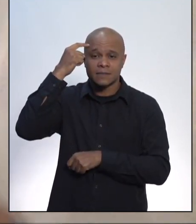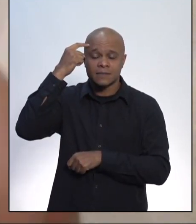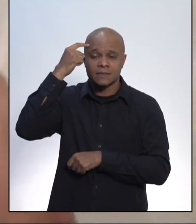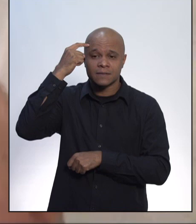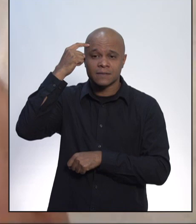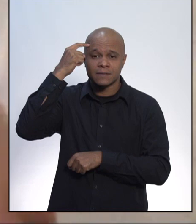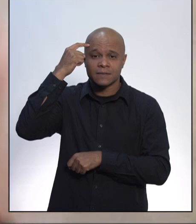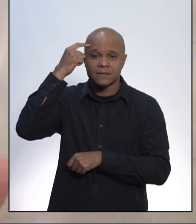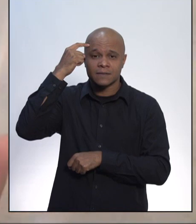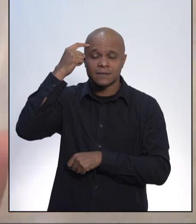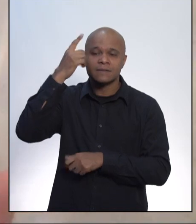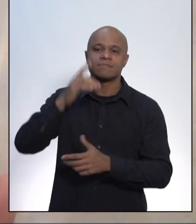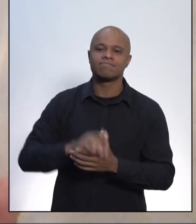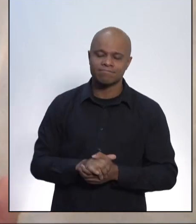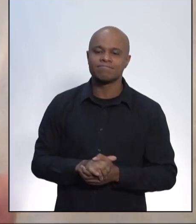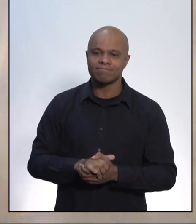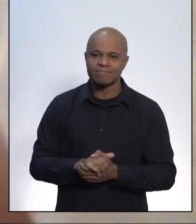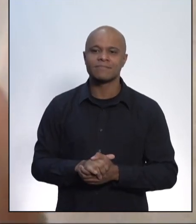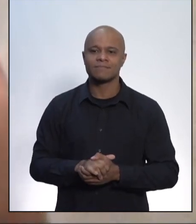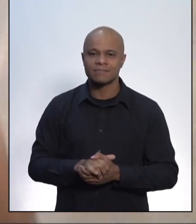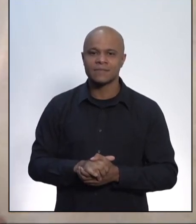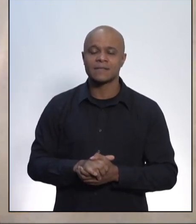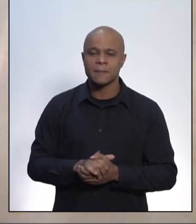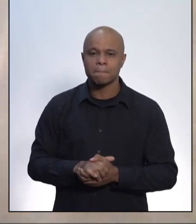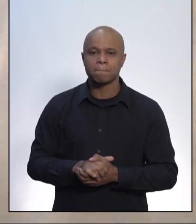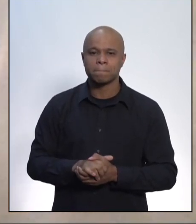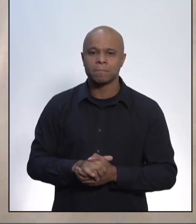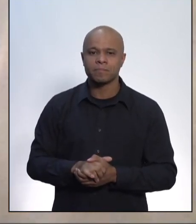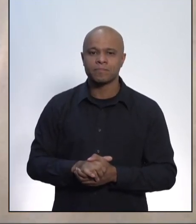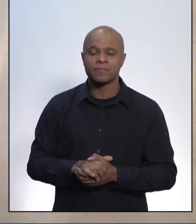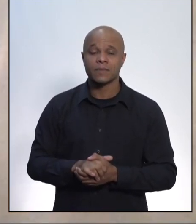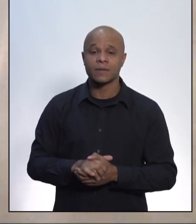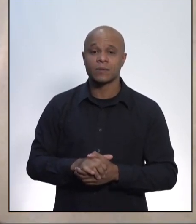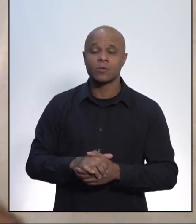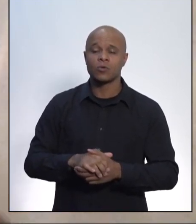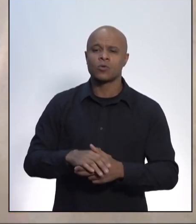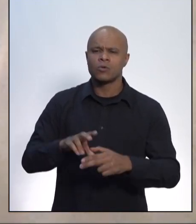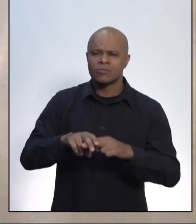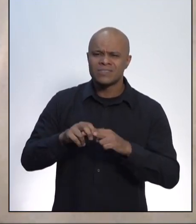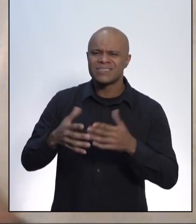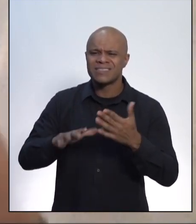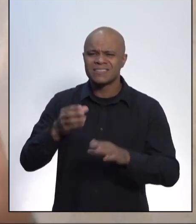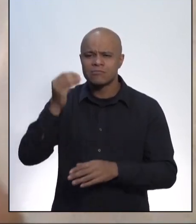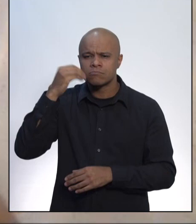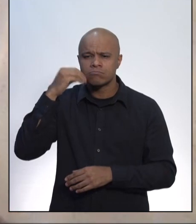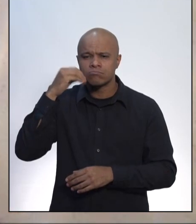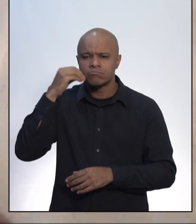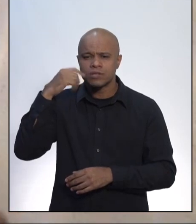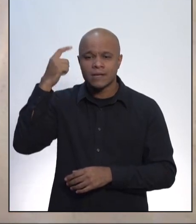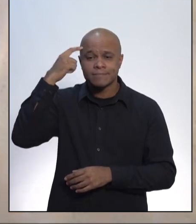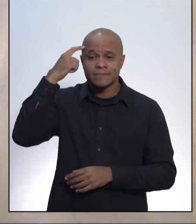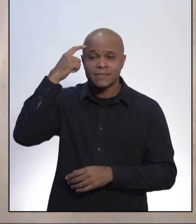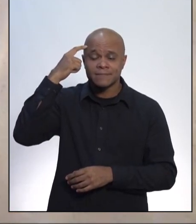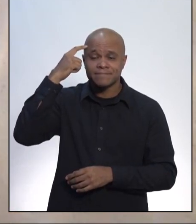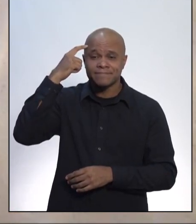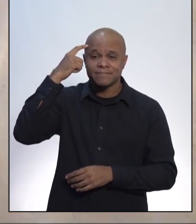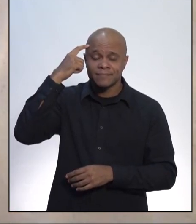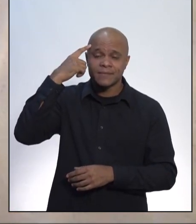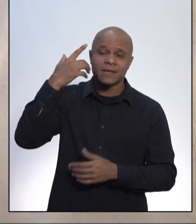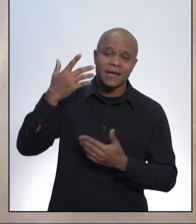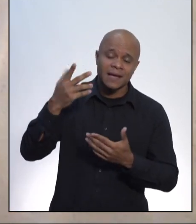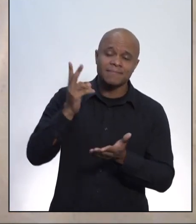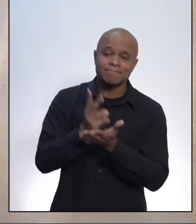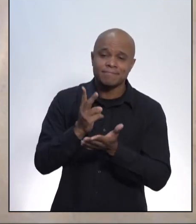parado. Cognitiva de cognição, de pensamento, de mente. Então, a gente tem muitas vezes preguiça de pensar, eu estou fazendo a